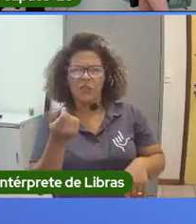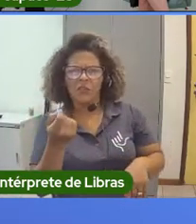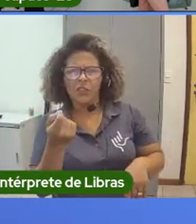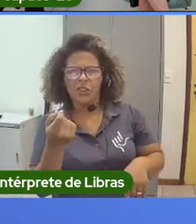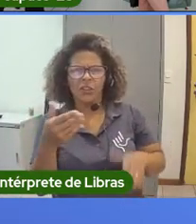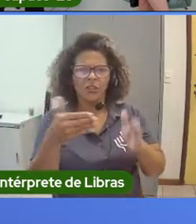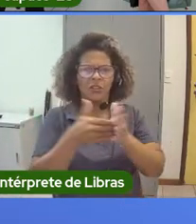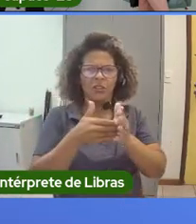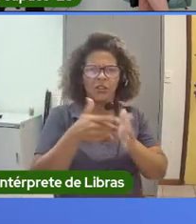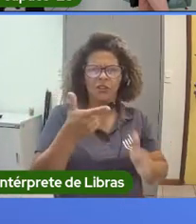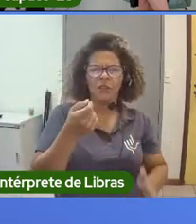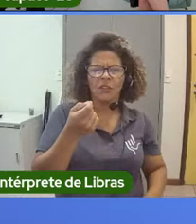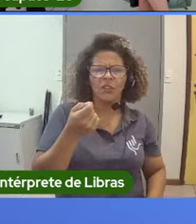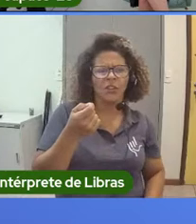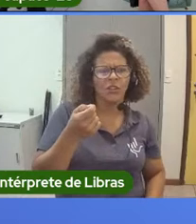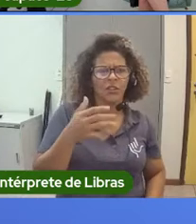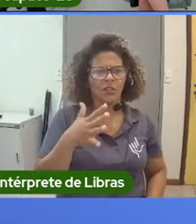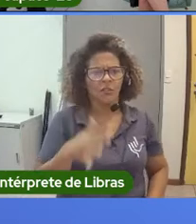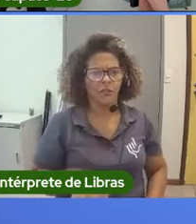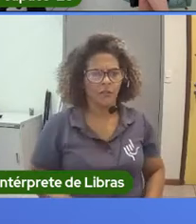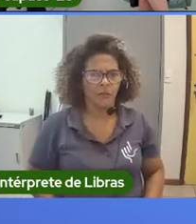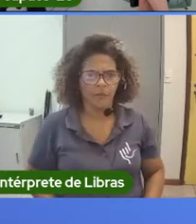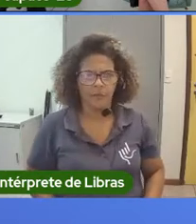Falhou aqui para mim.